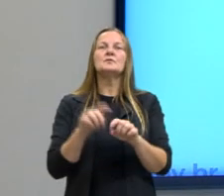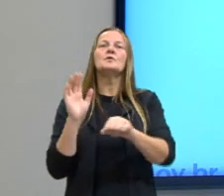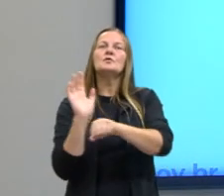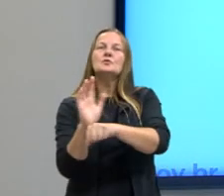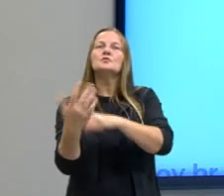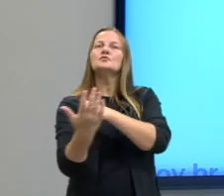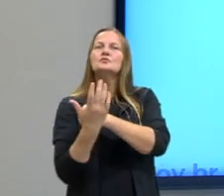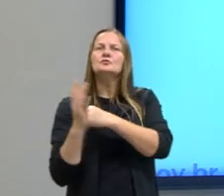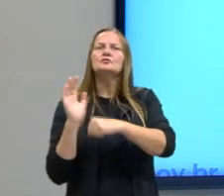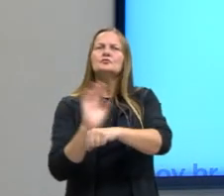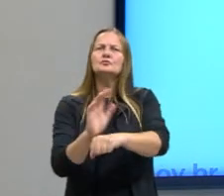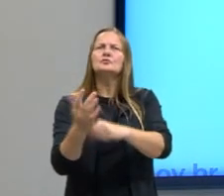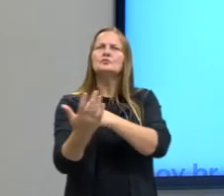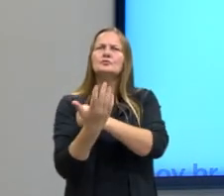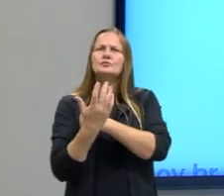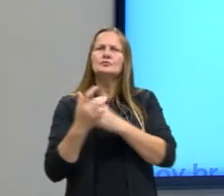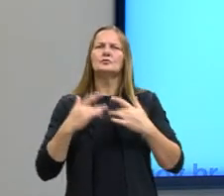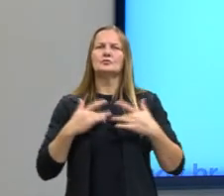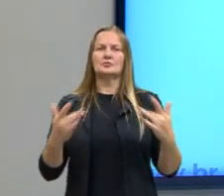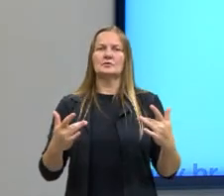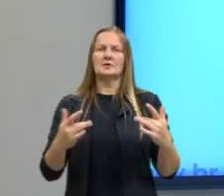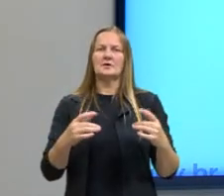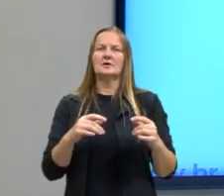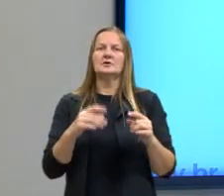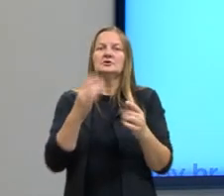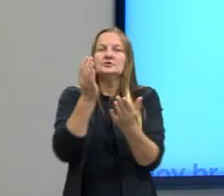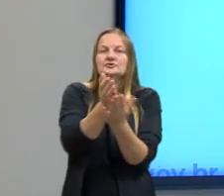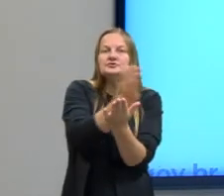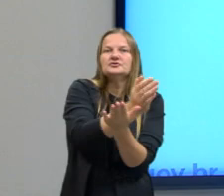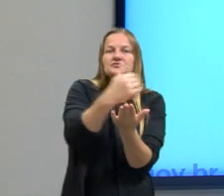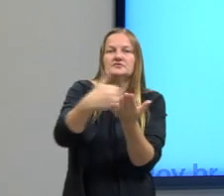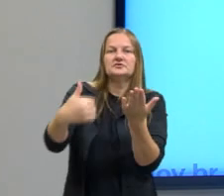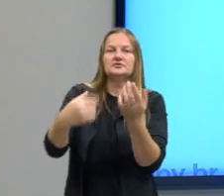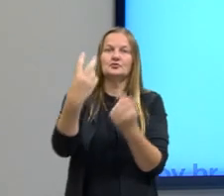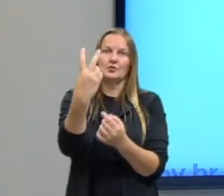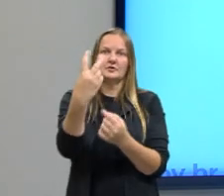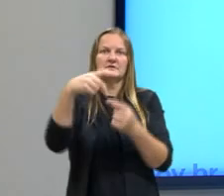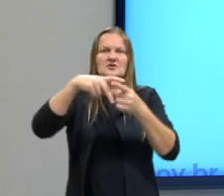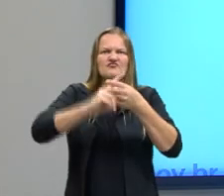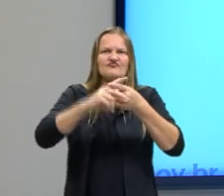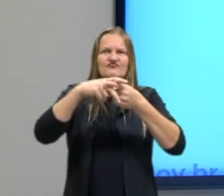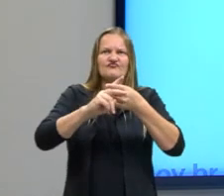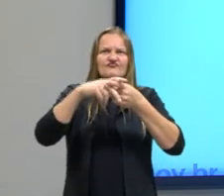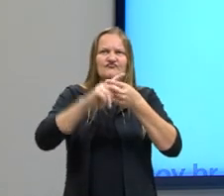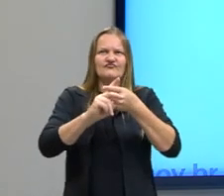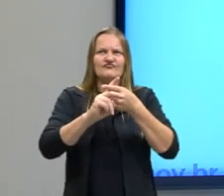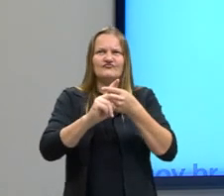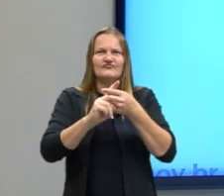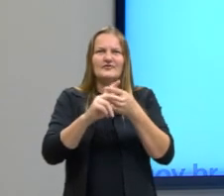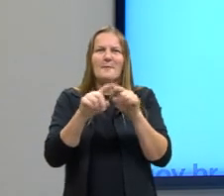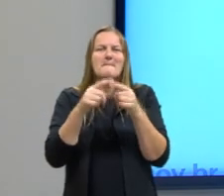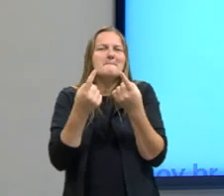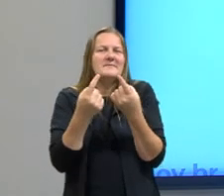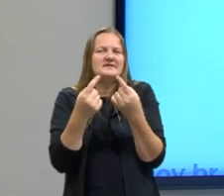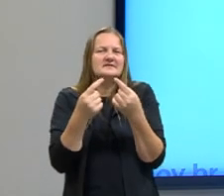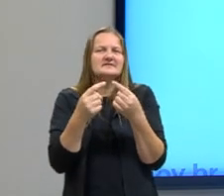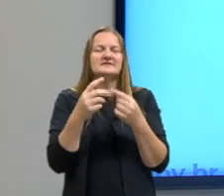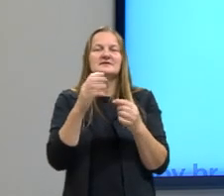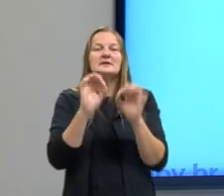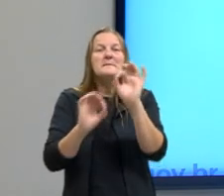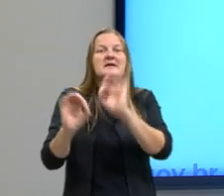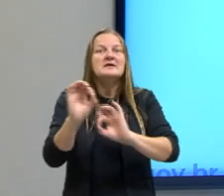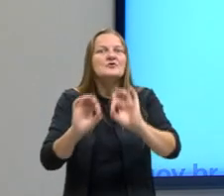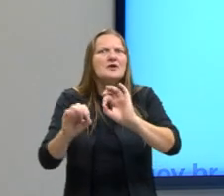solidariedade ele divide em duas a solidariedade mecânica que acha que está aqui e a sua idade solidariedade